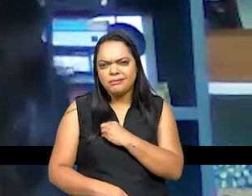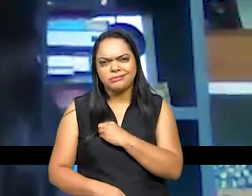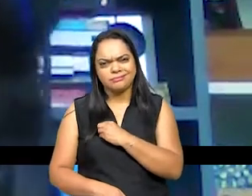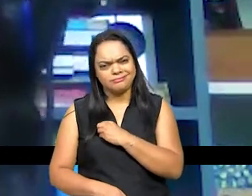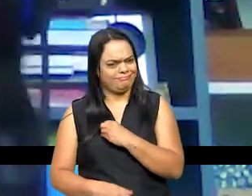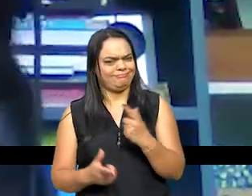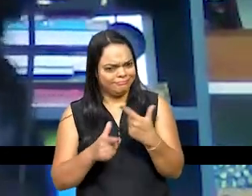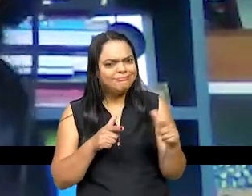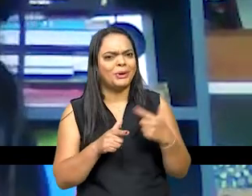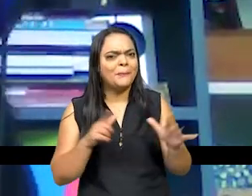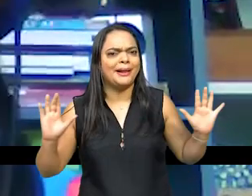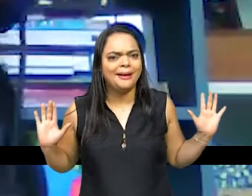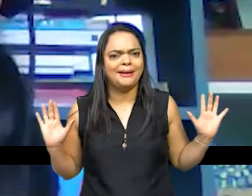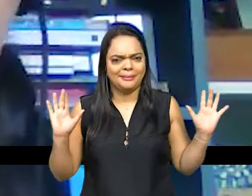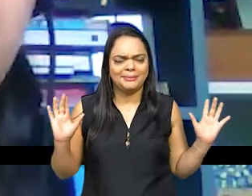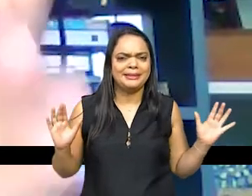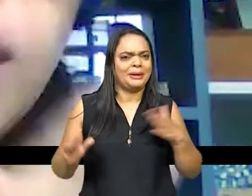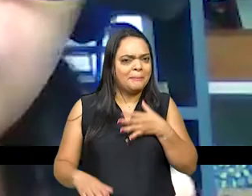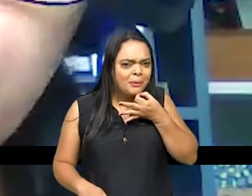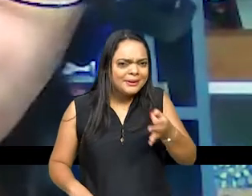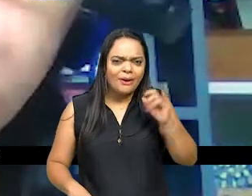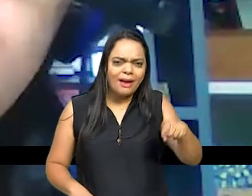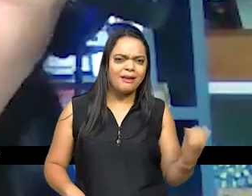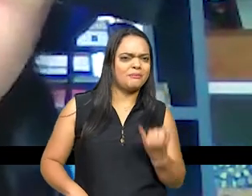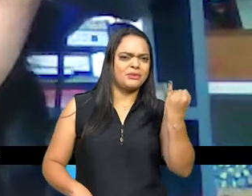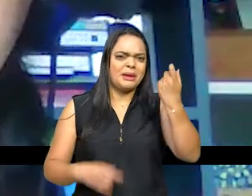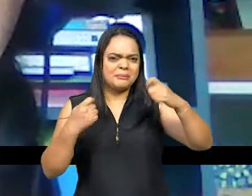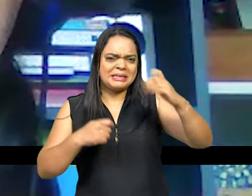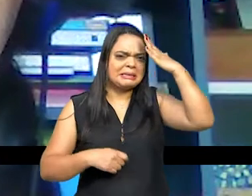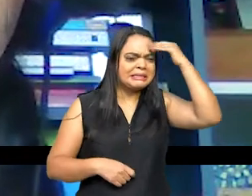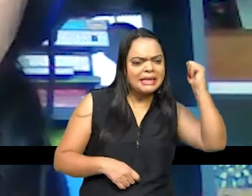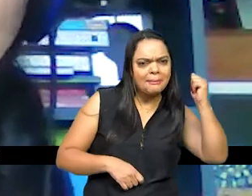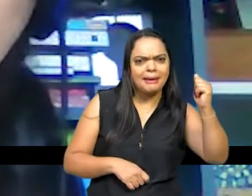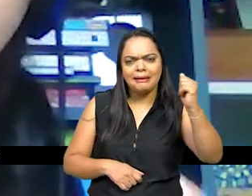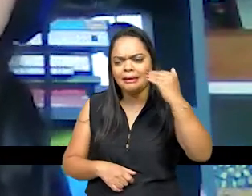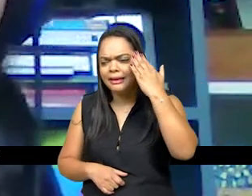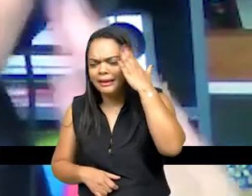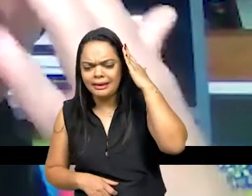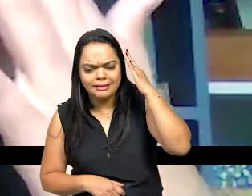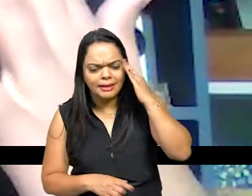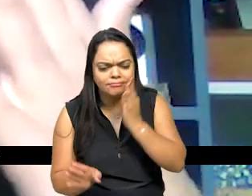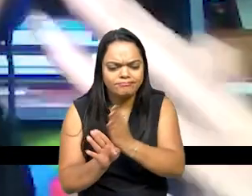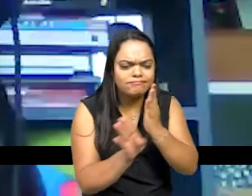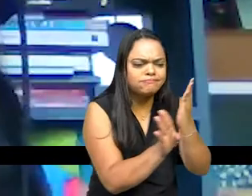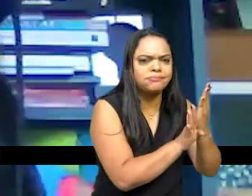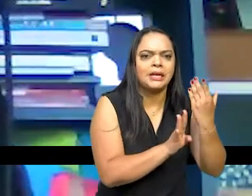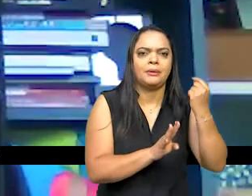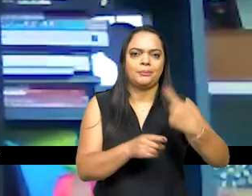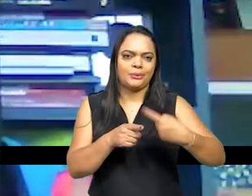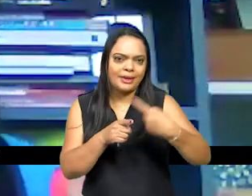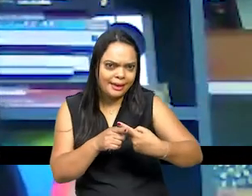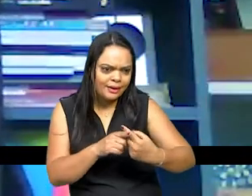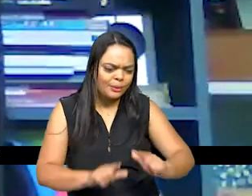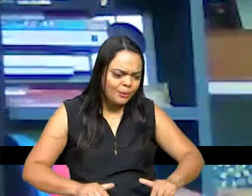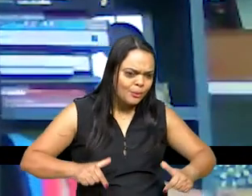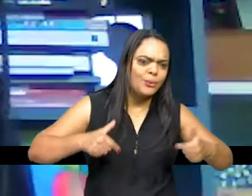que é fundamental o que o Marcos falou. A gente tem que saber mapear, porque a frente de batalha ela é ampla. Então, a